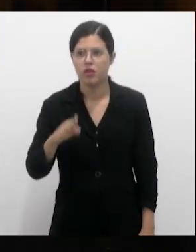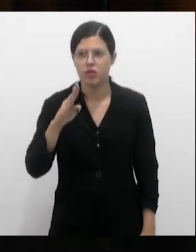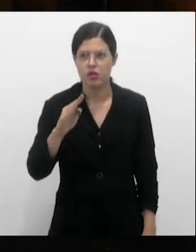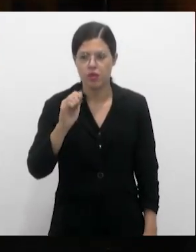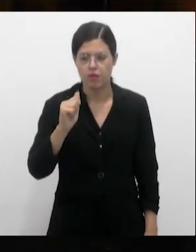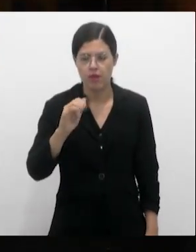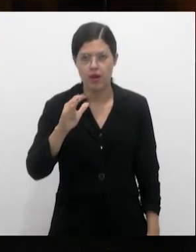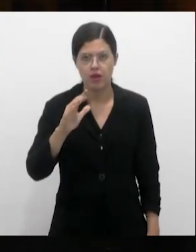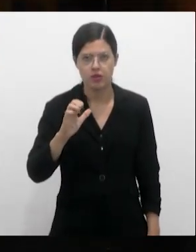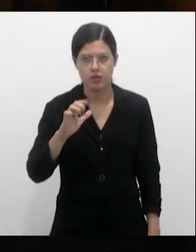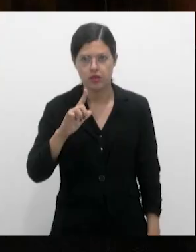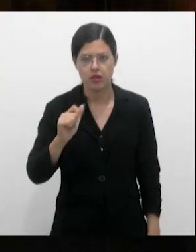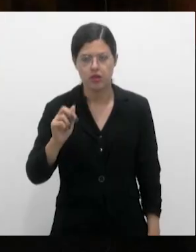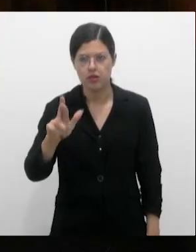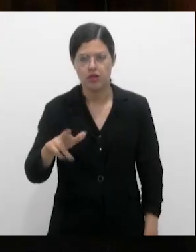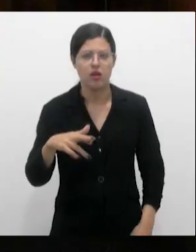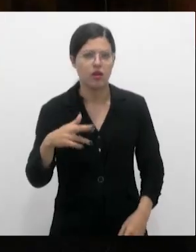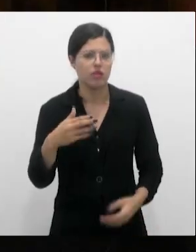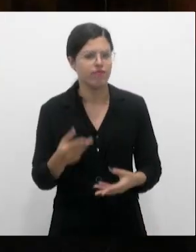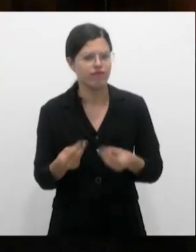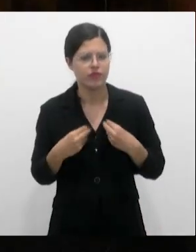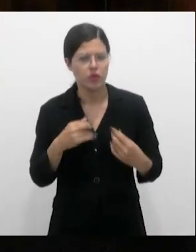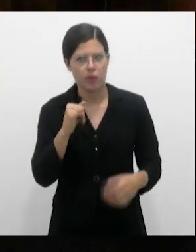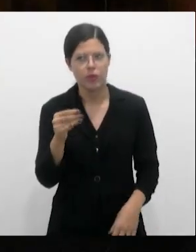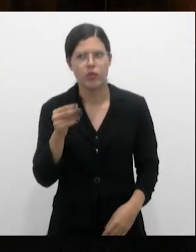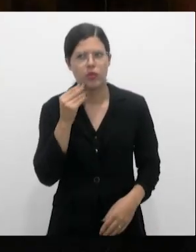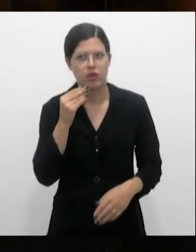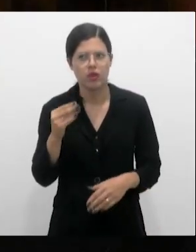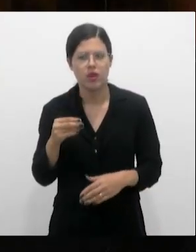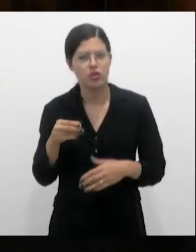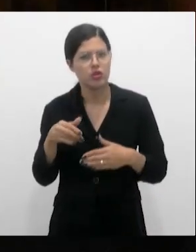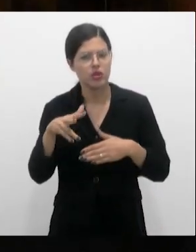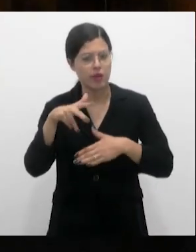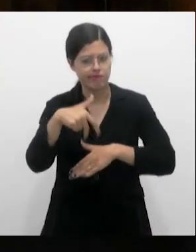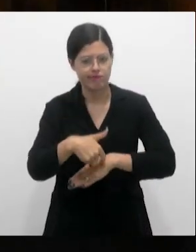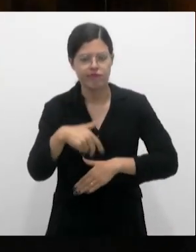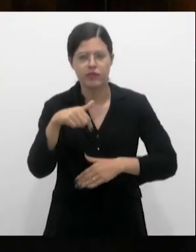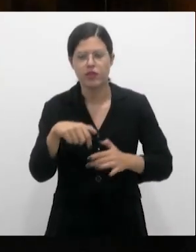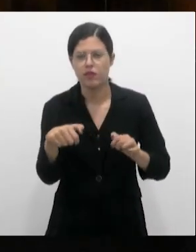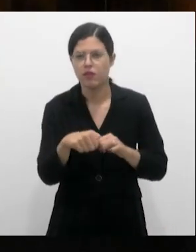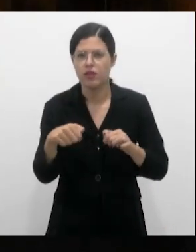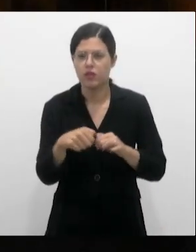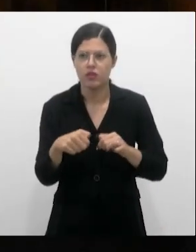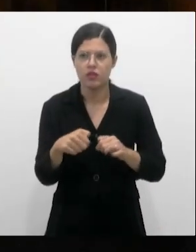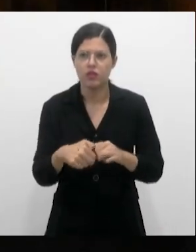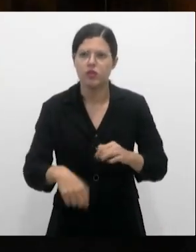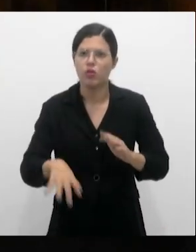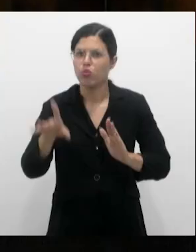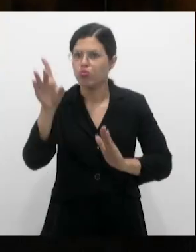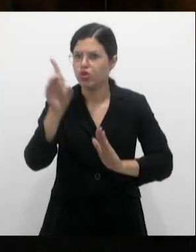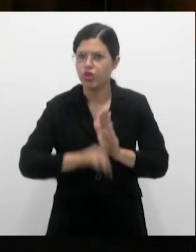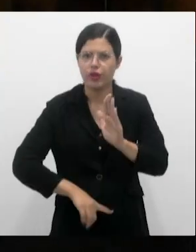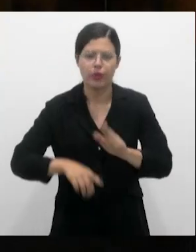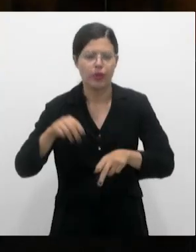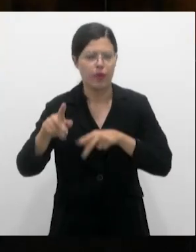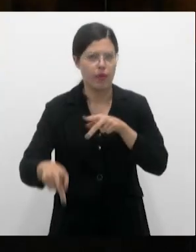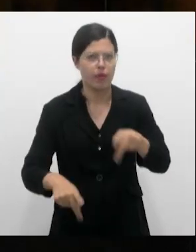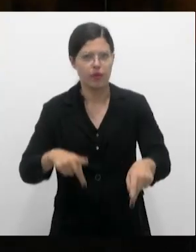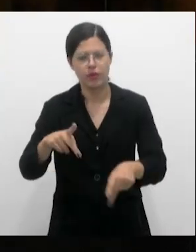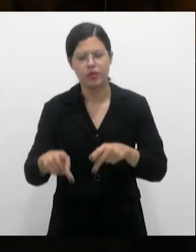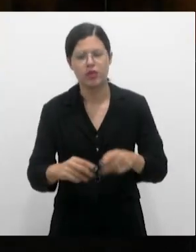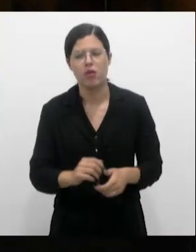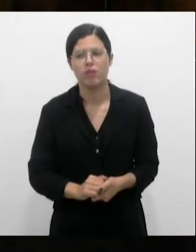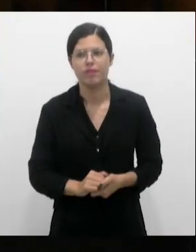me deu essa oportunidade de poder estar aqui e realmente fazer valer o direito da população. É